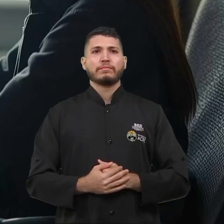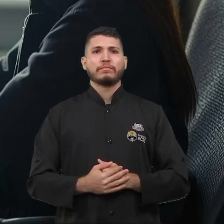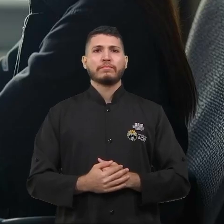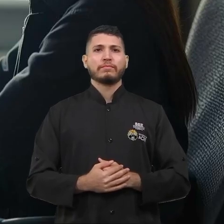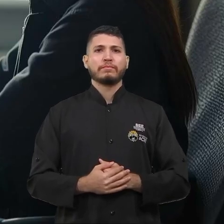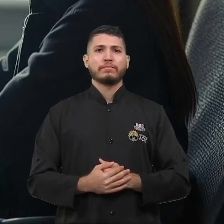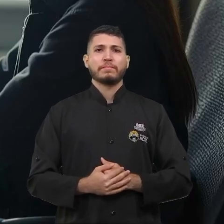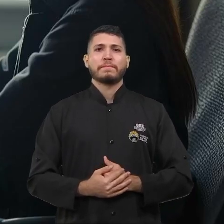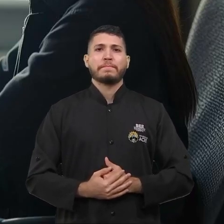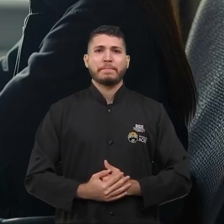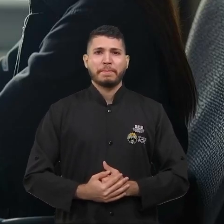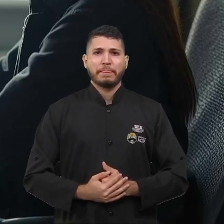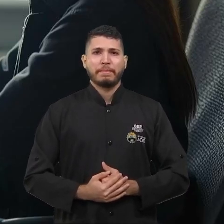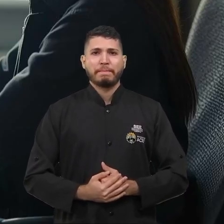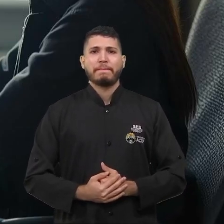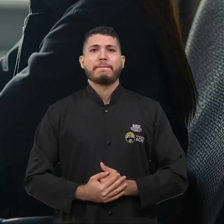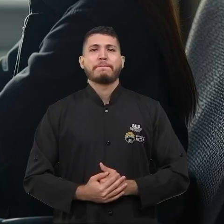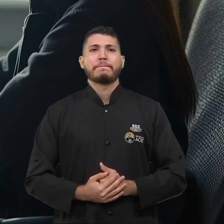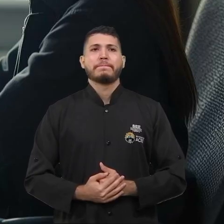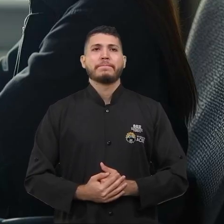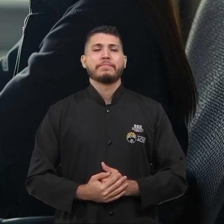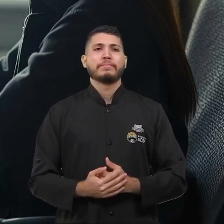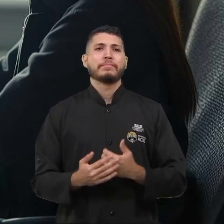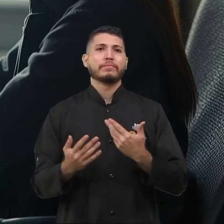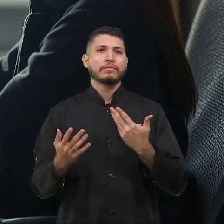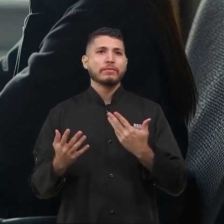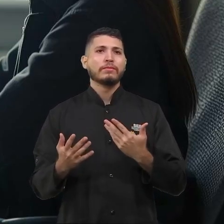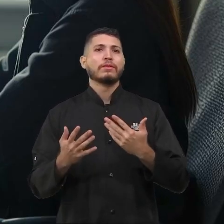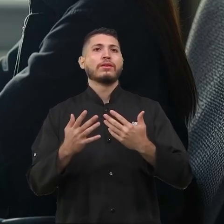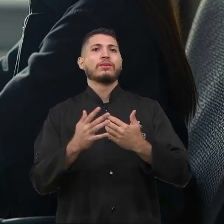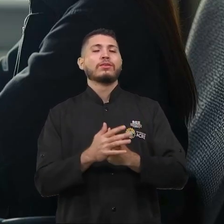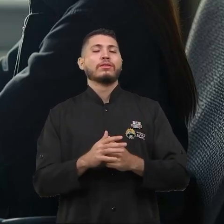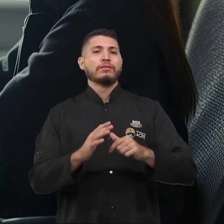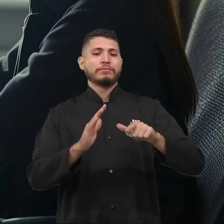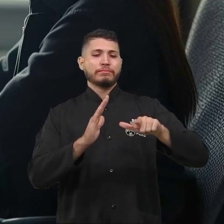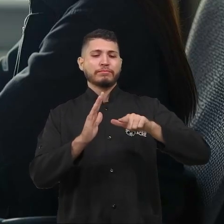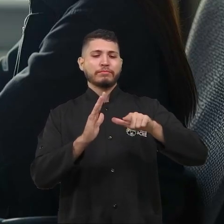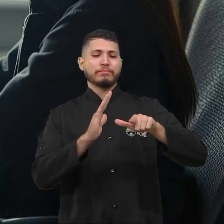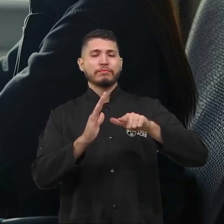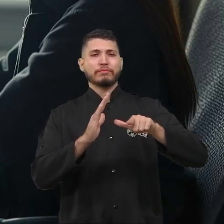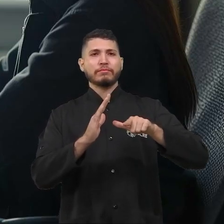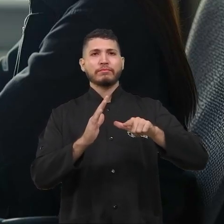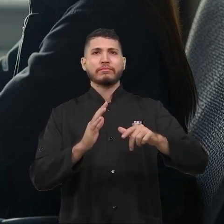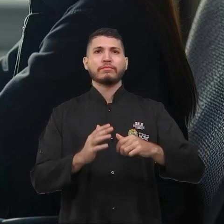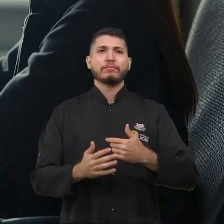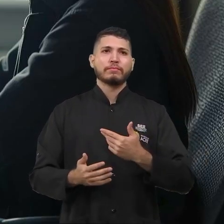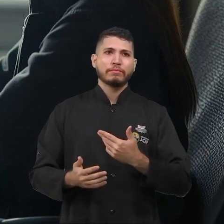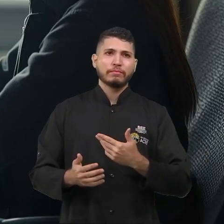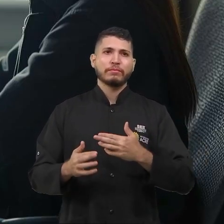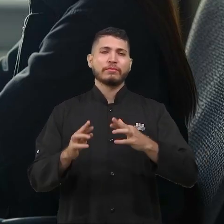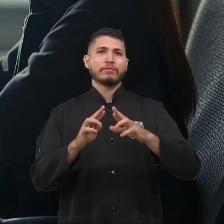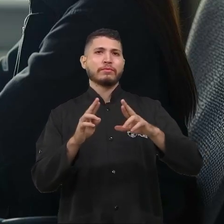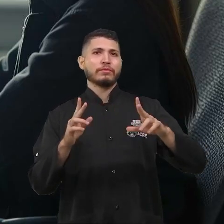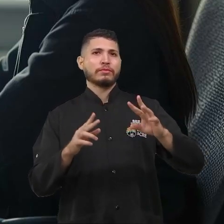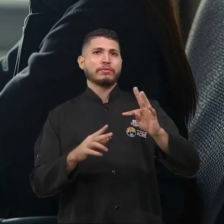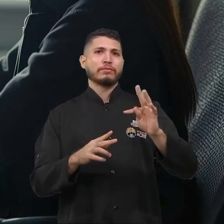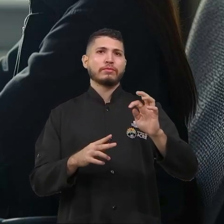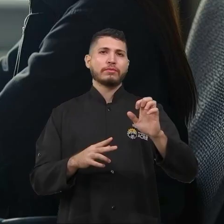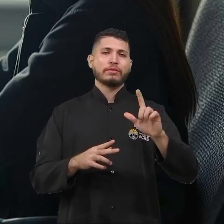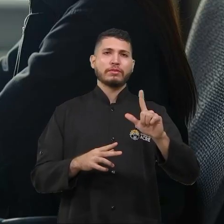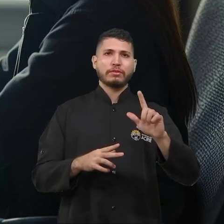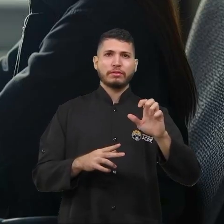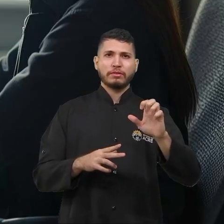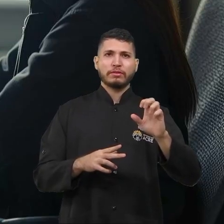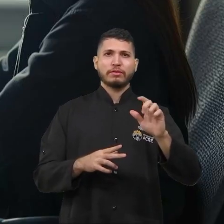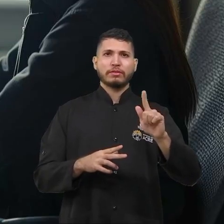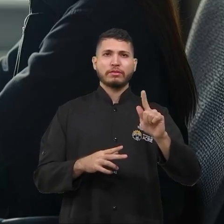imagem, nós vamos falar sobre o home office. O home office, ele é um pouco diferente do teletrabalho. Olha que